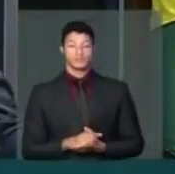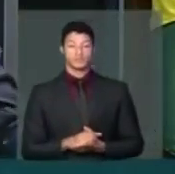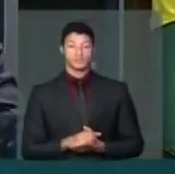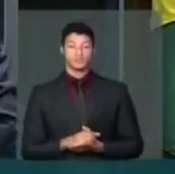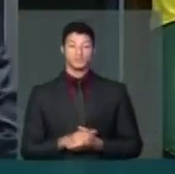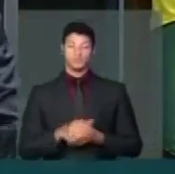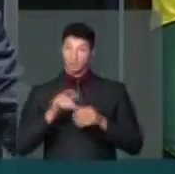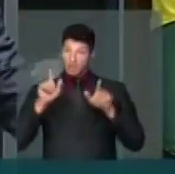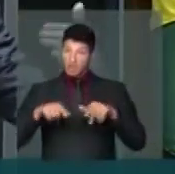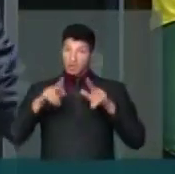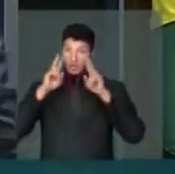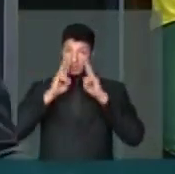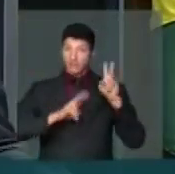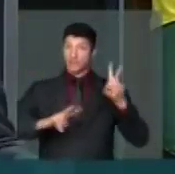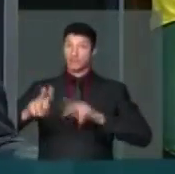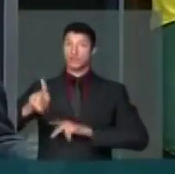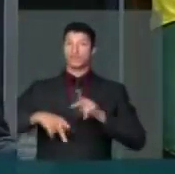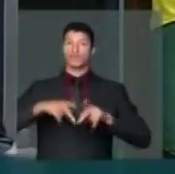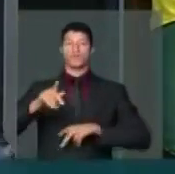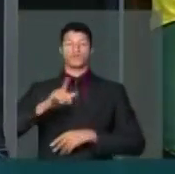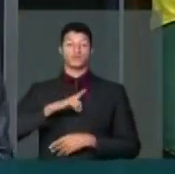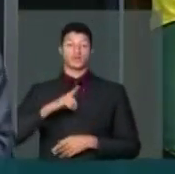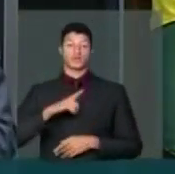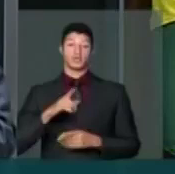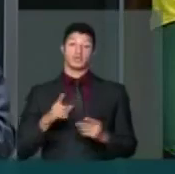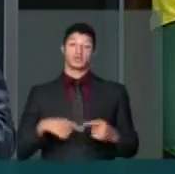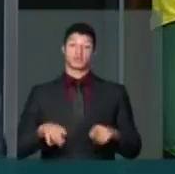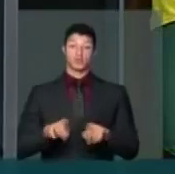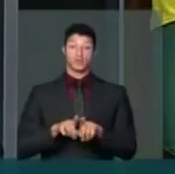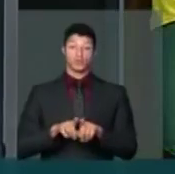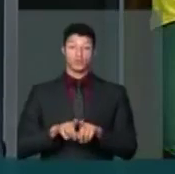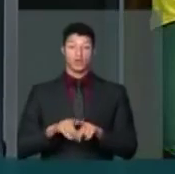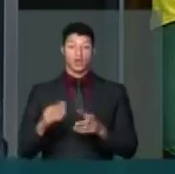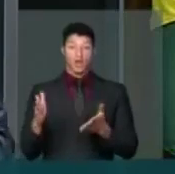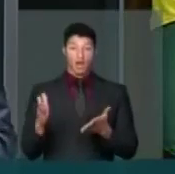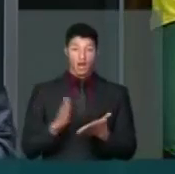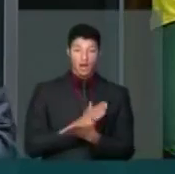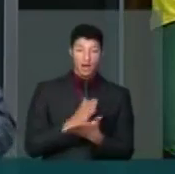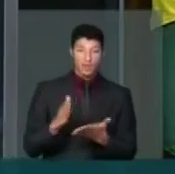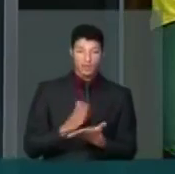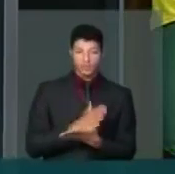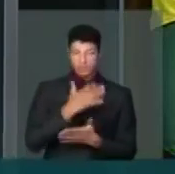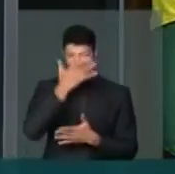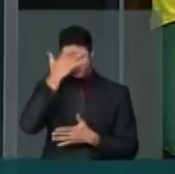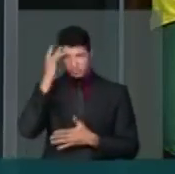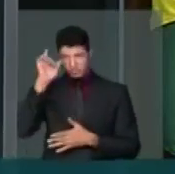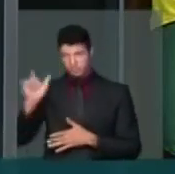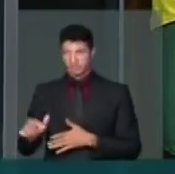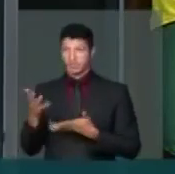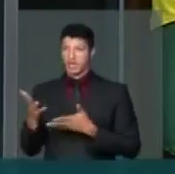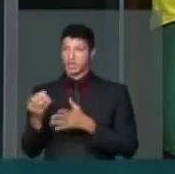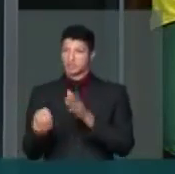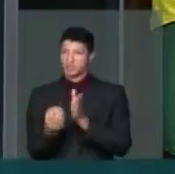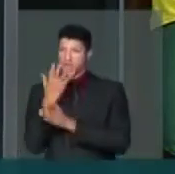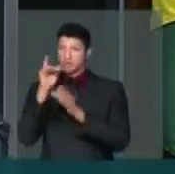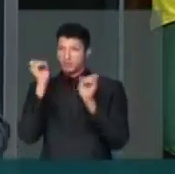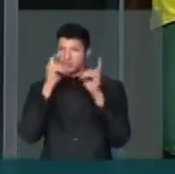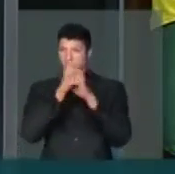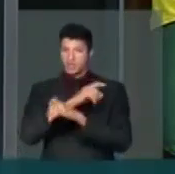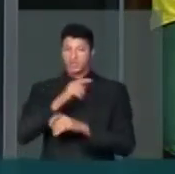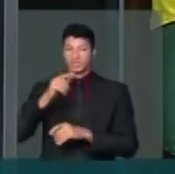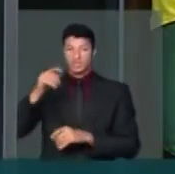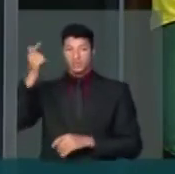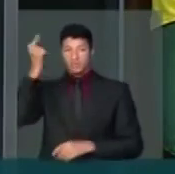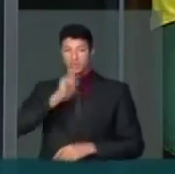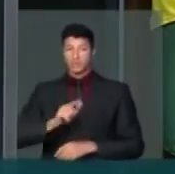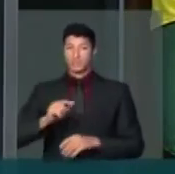É essa a visão que o povo tem. Então, alguns querem criar dificuldades para conseguir